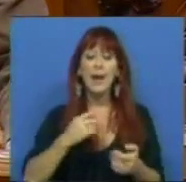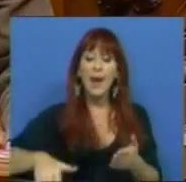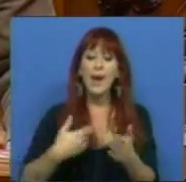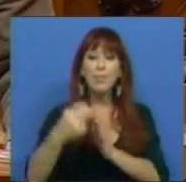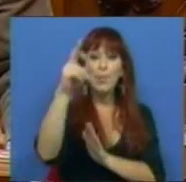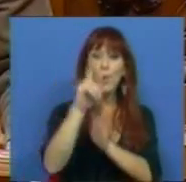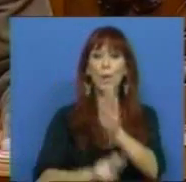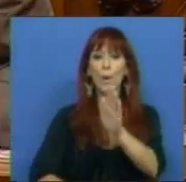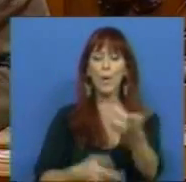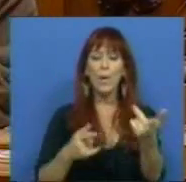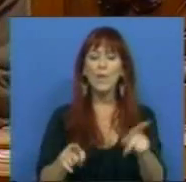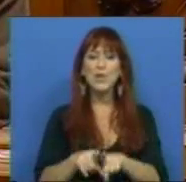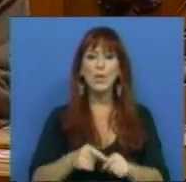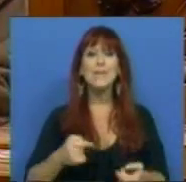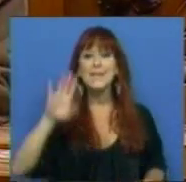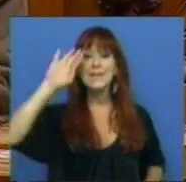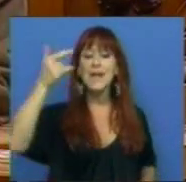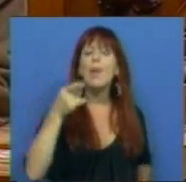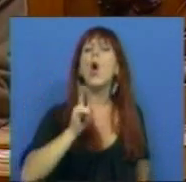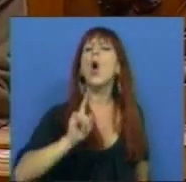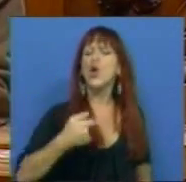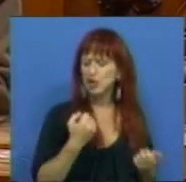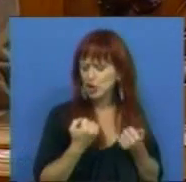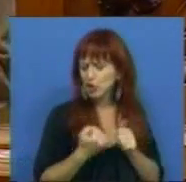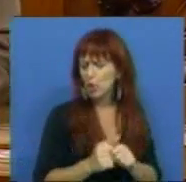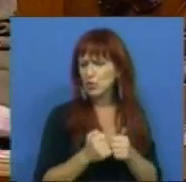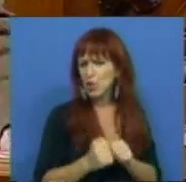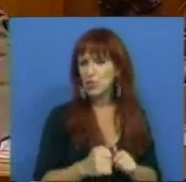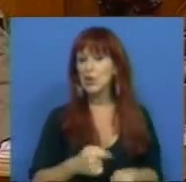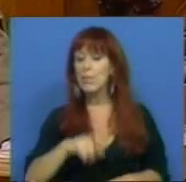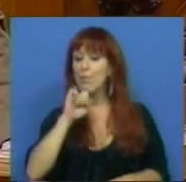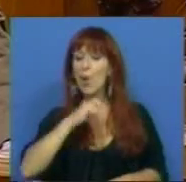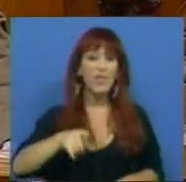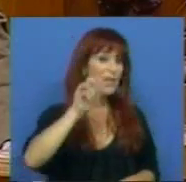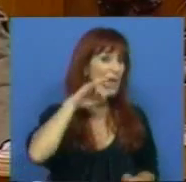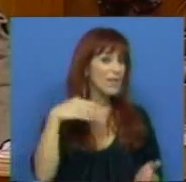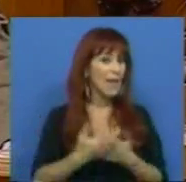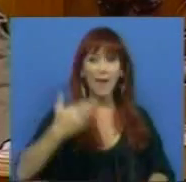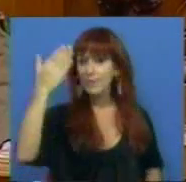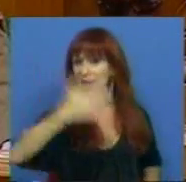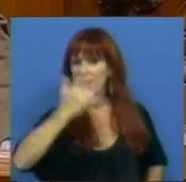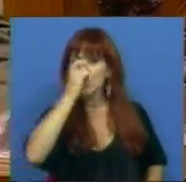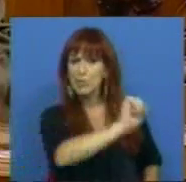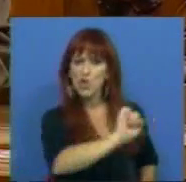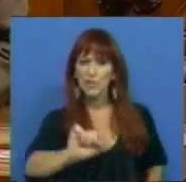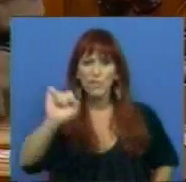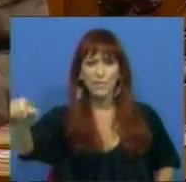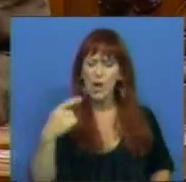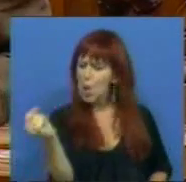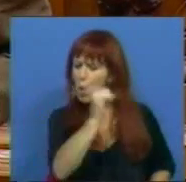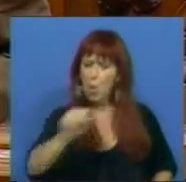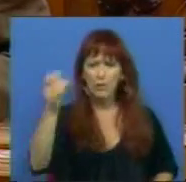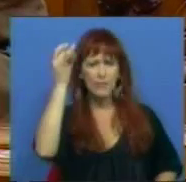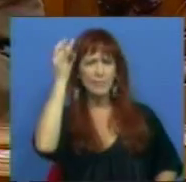propõem regras para que se saiba o que tem sido escondido, para que possamos defender os direitos dos contribuintes contra